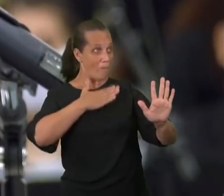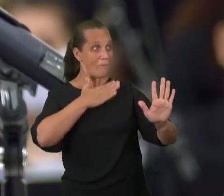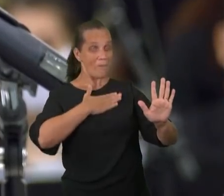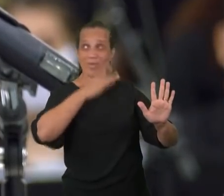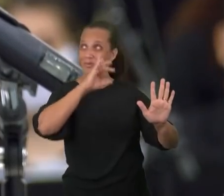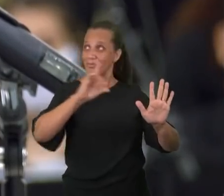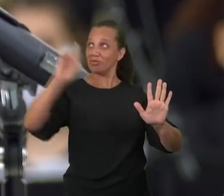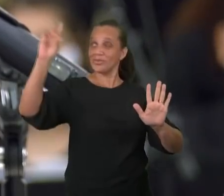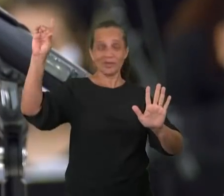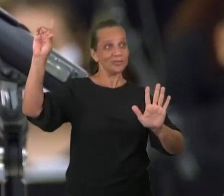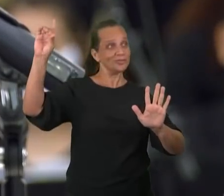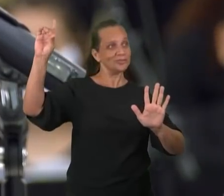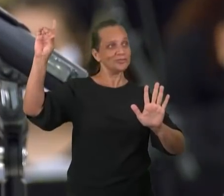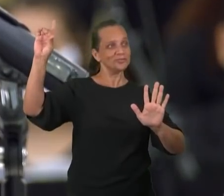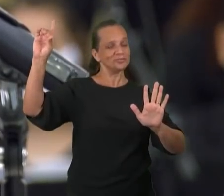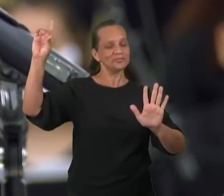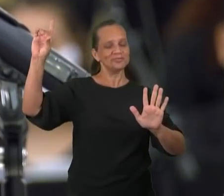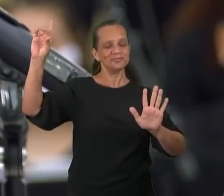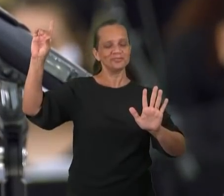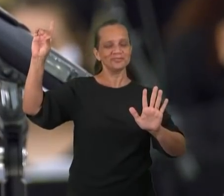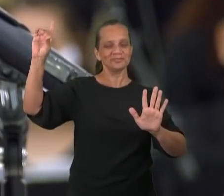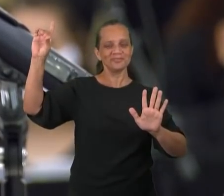Deus...